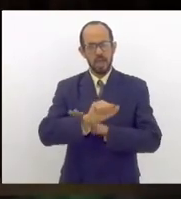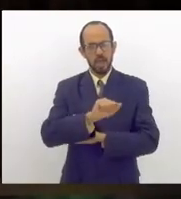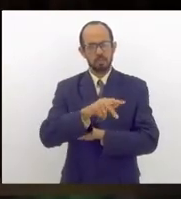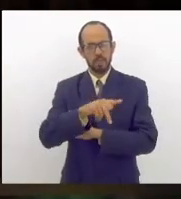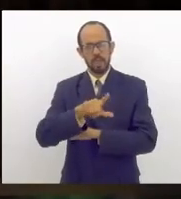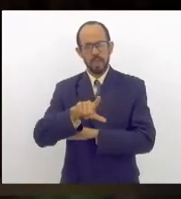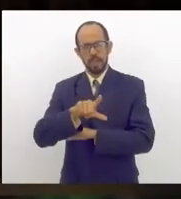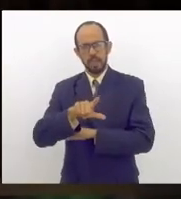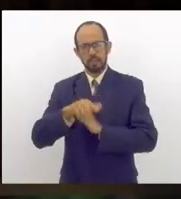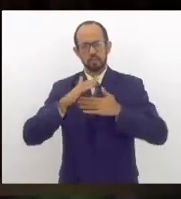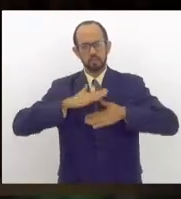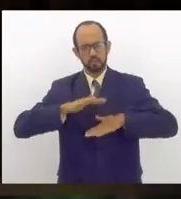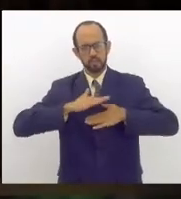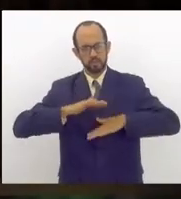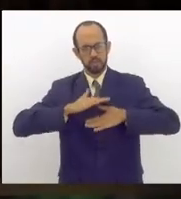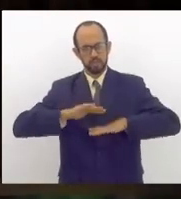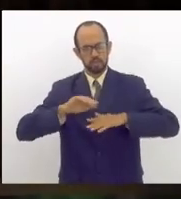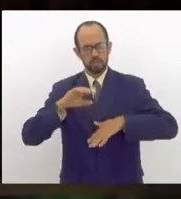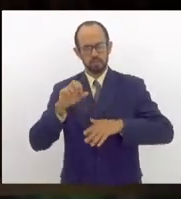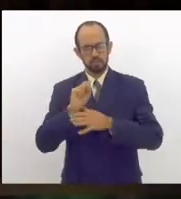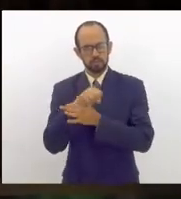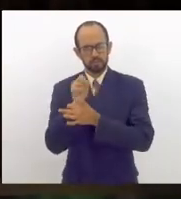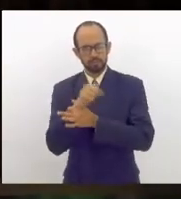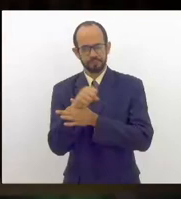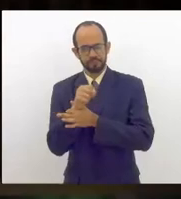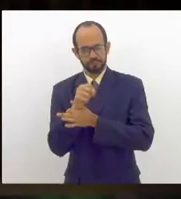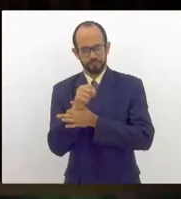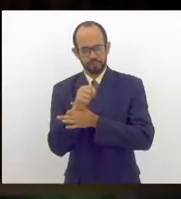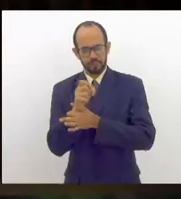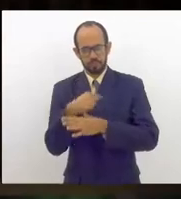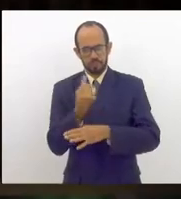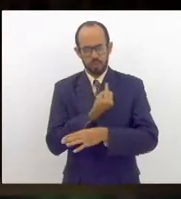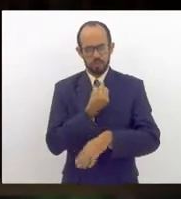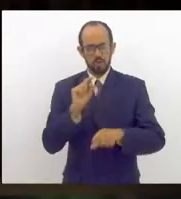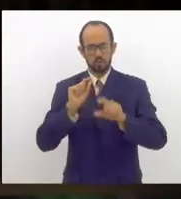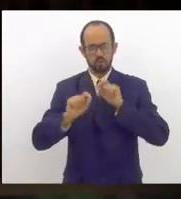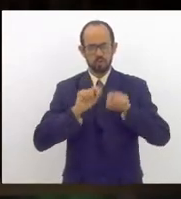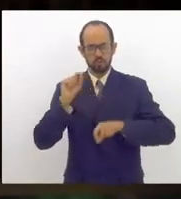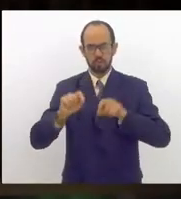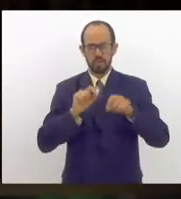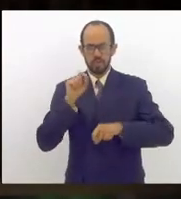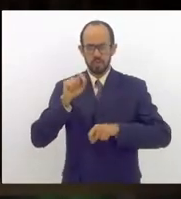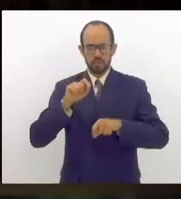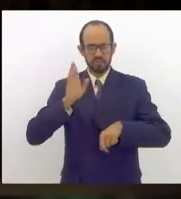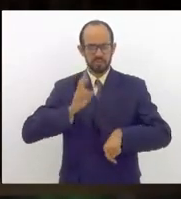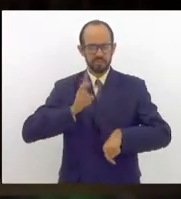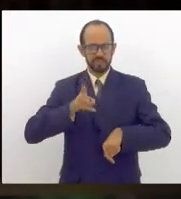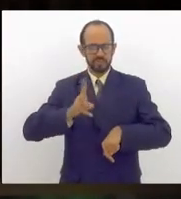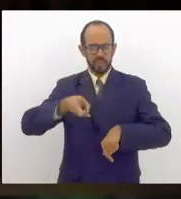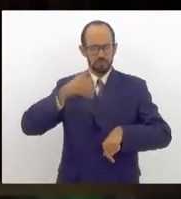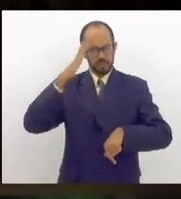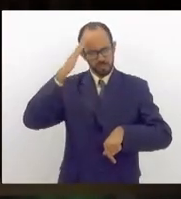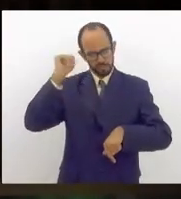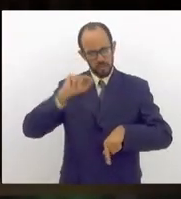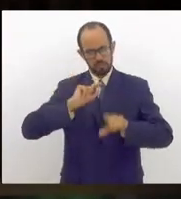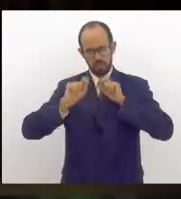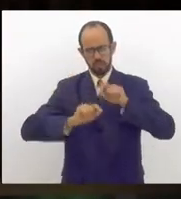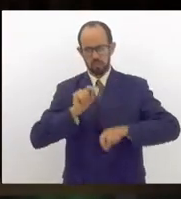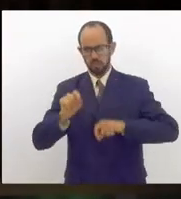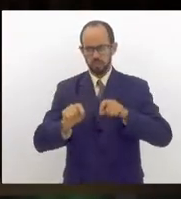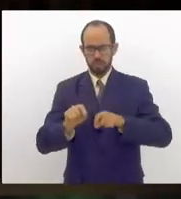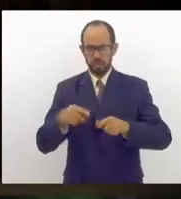descanso dos fisioterapeutas né que para nós né Sempre sabedores de situações inusitadas